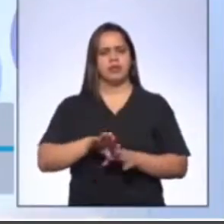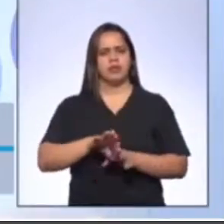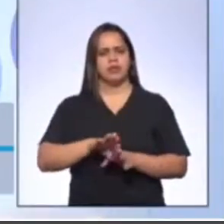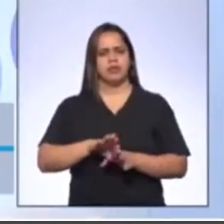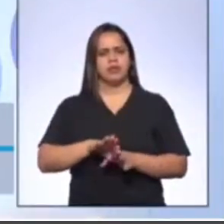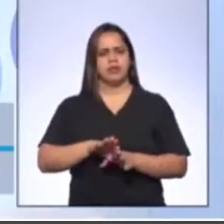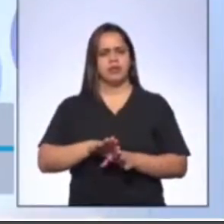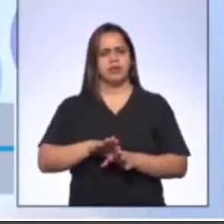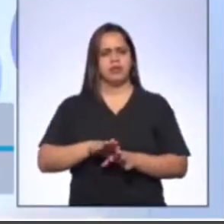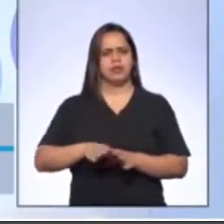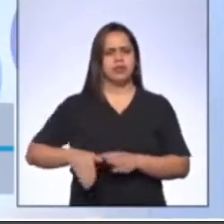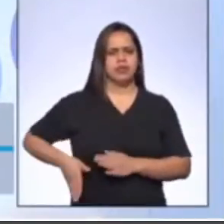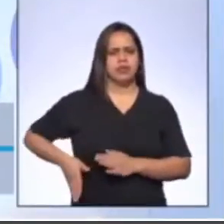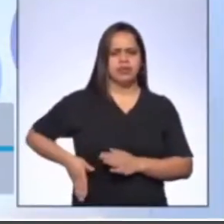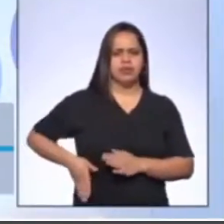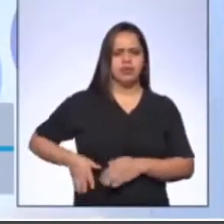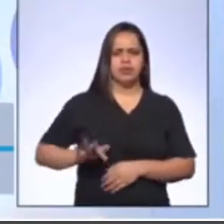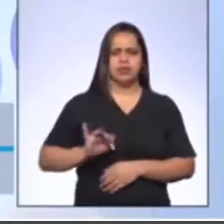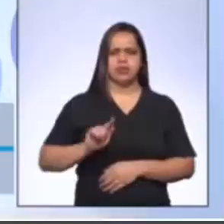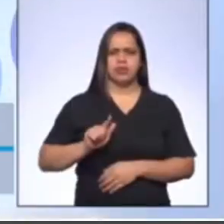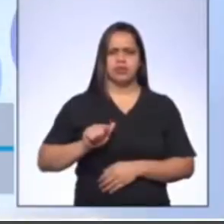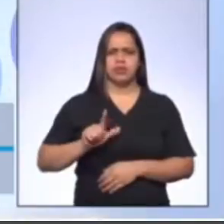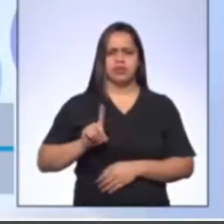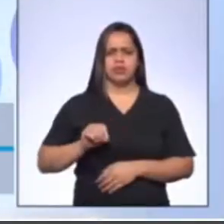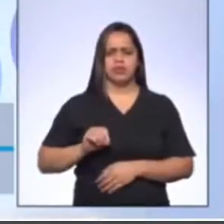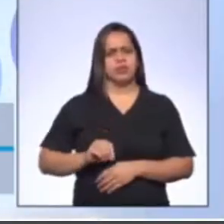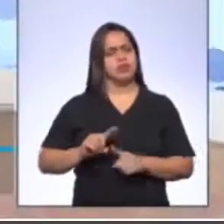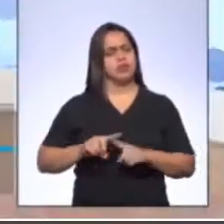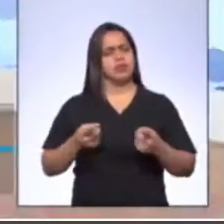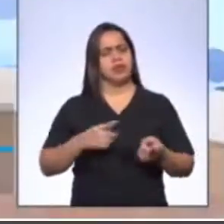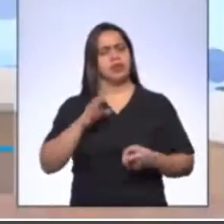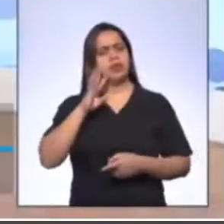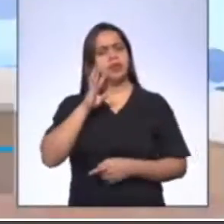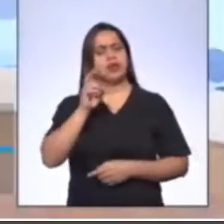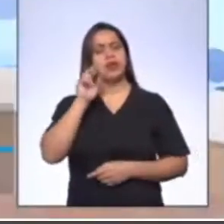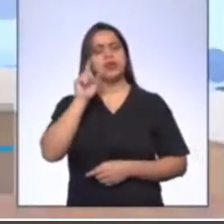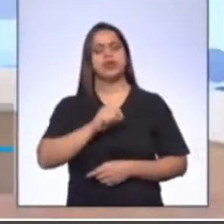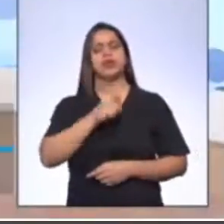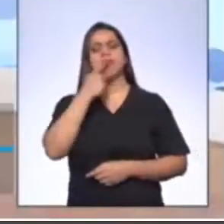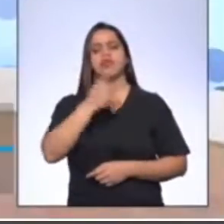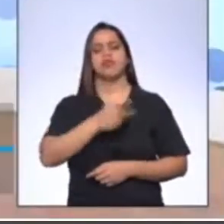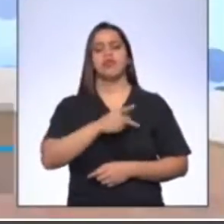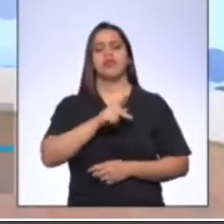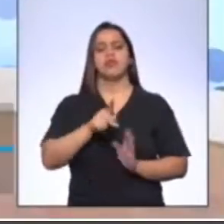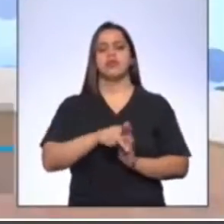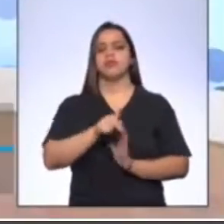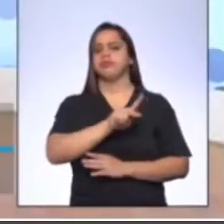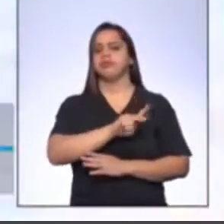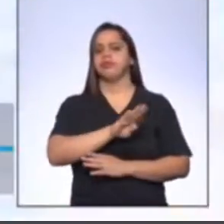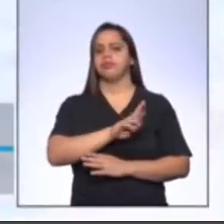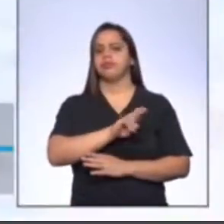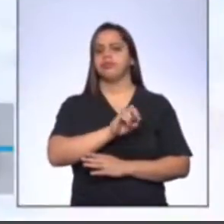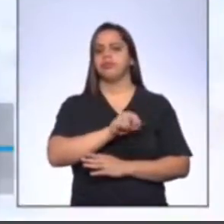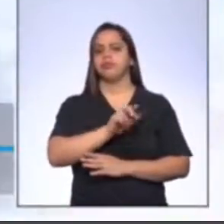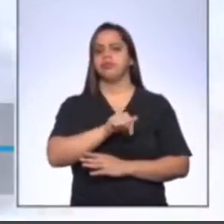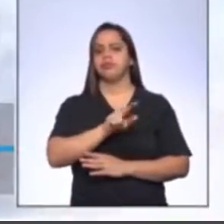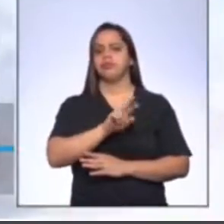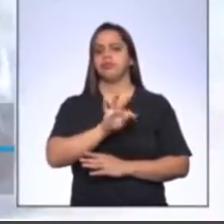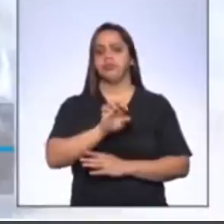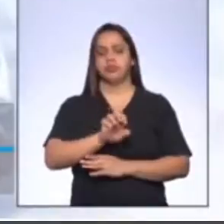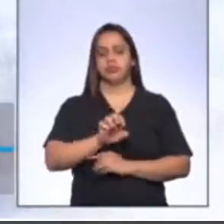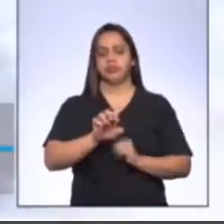yasmin legal esse comentário da bronquite né professor é interessante é assim bronquite